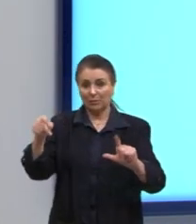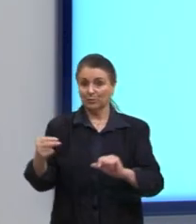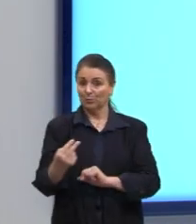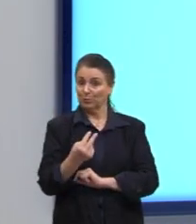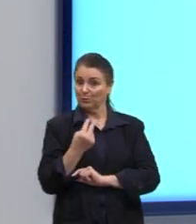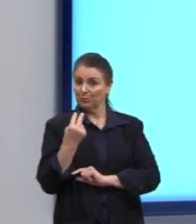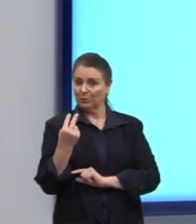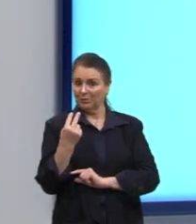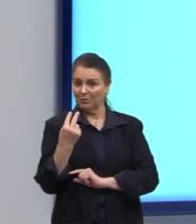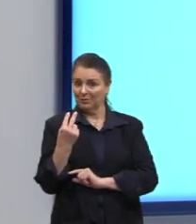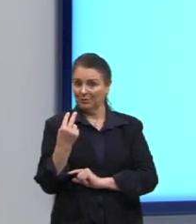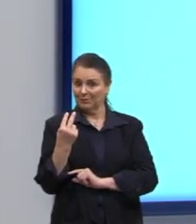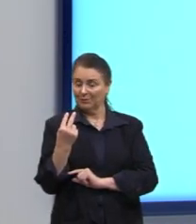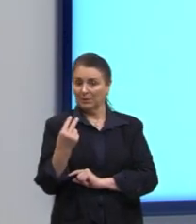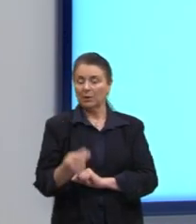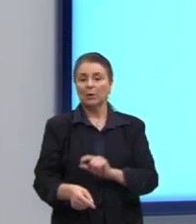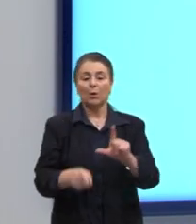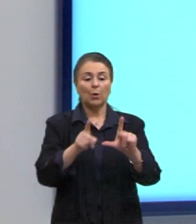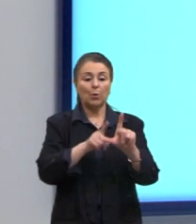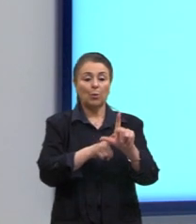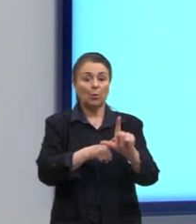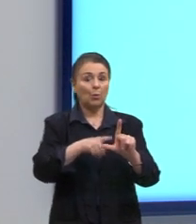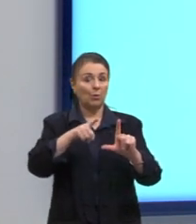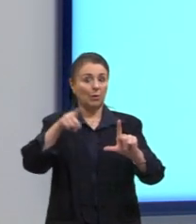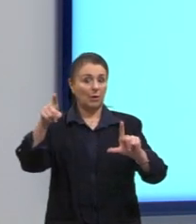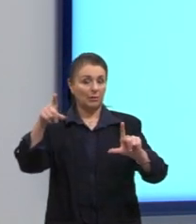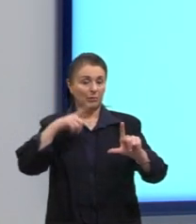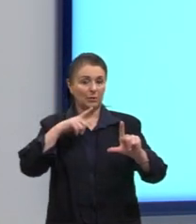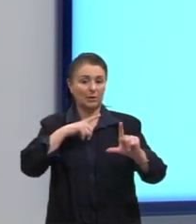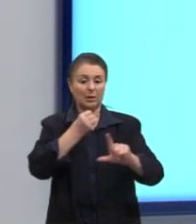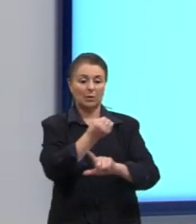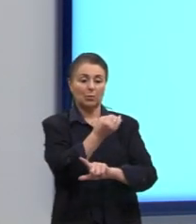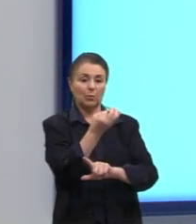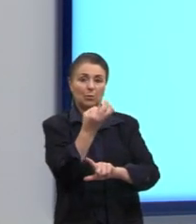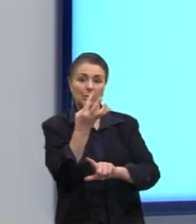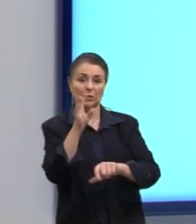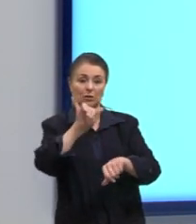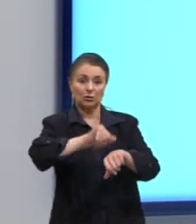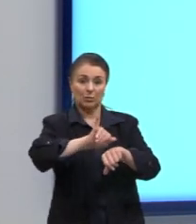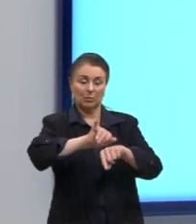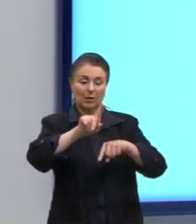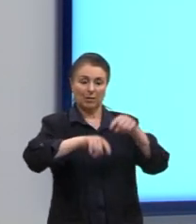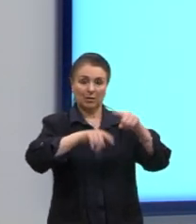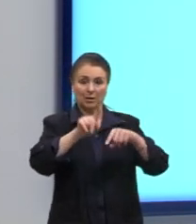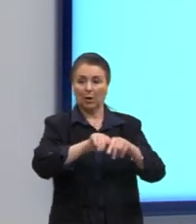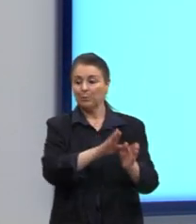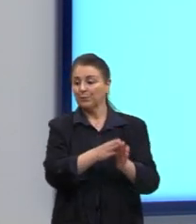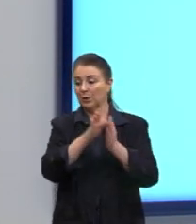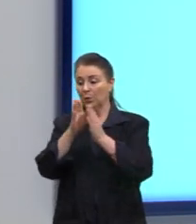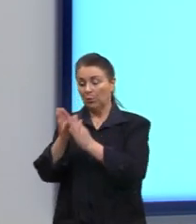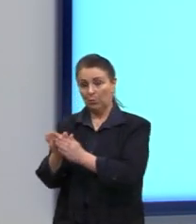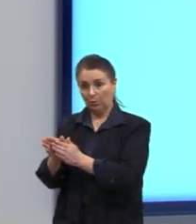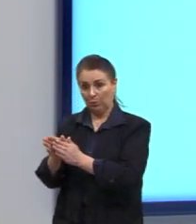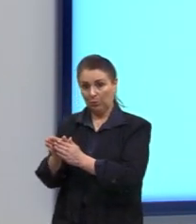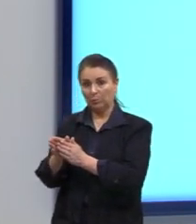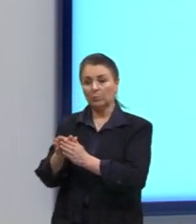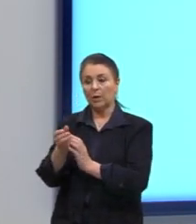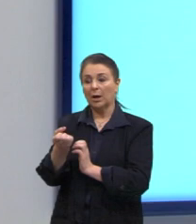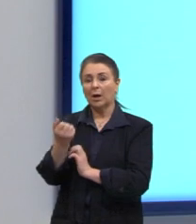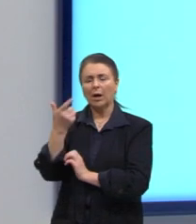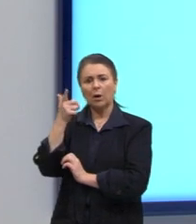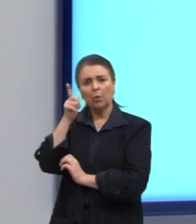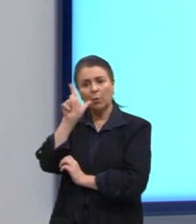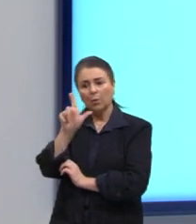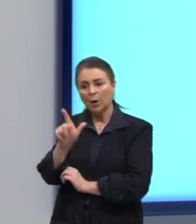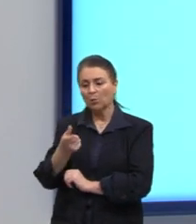gráficos então o gráfico onde nós temos a quantidade de peças e o gráfico que tem o faturamento